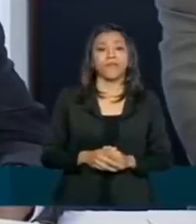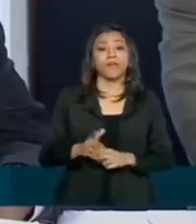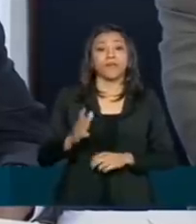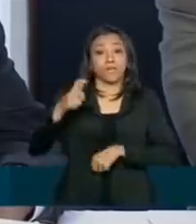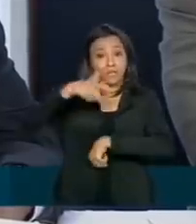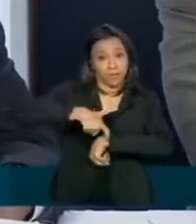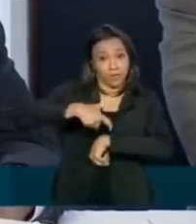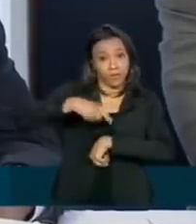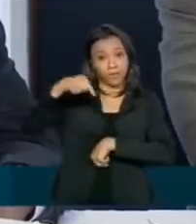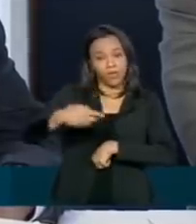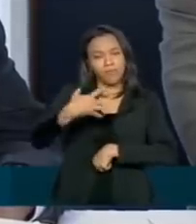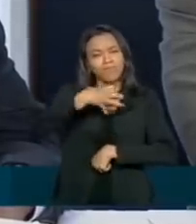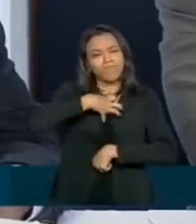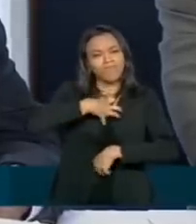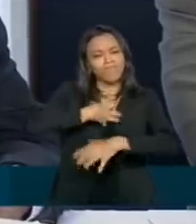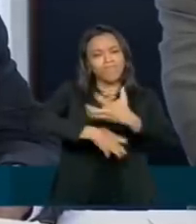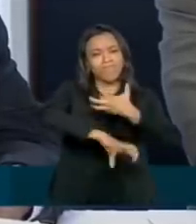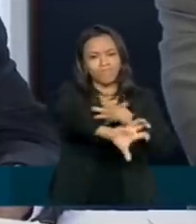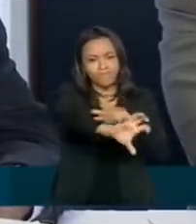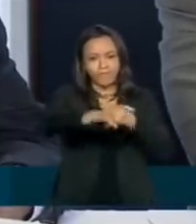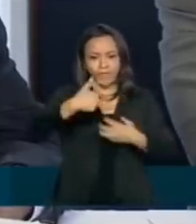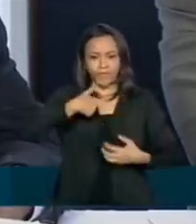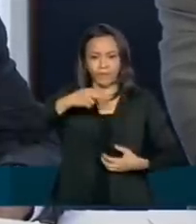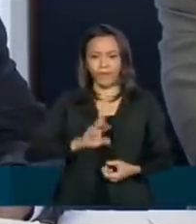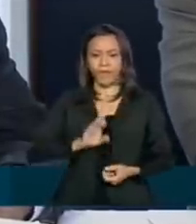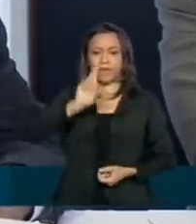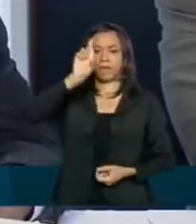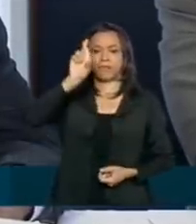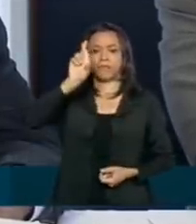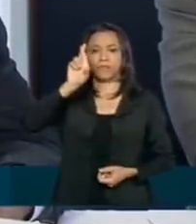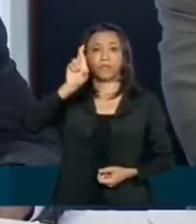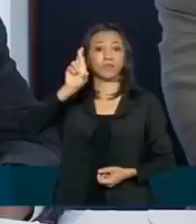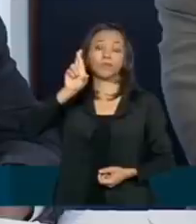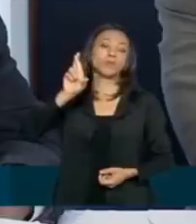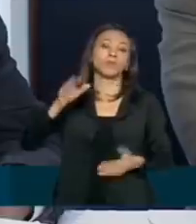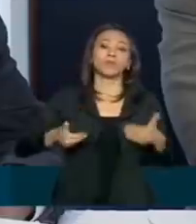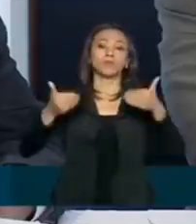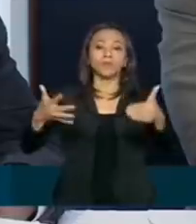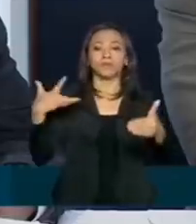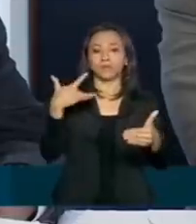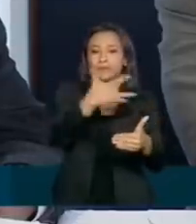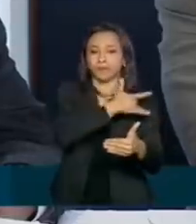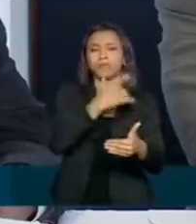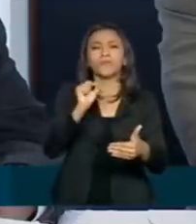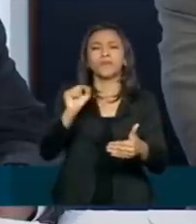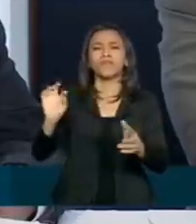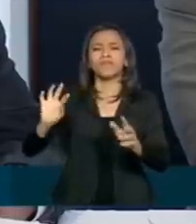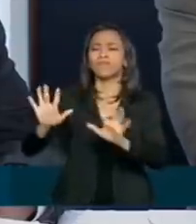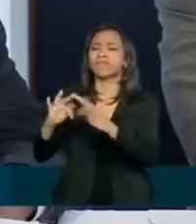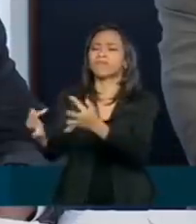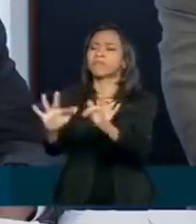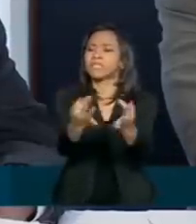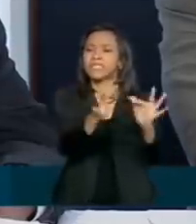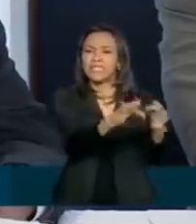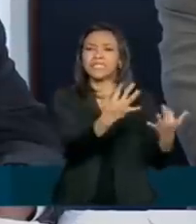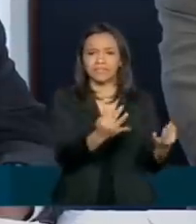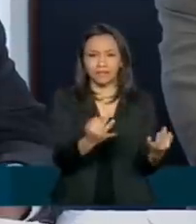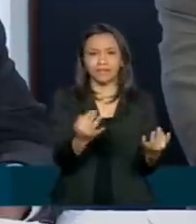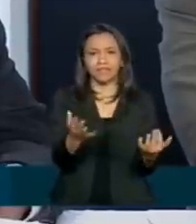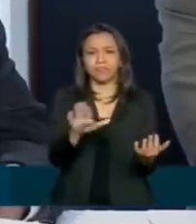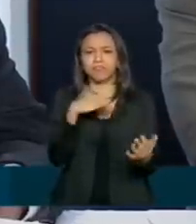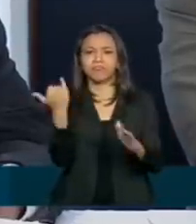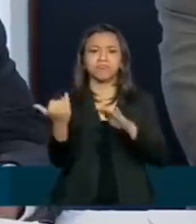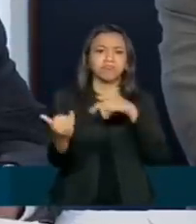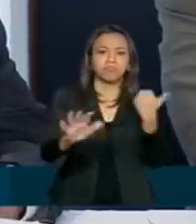eu me solidarizo, como representante do Ministério da Saúde, macro aqui, com as famílias que sofreram as perdas de seus